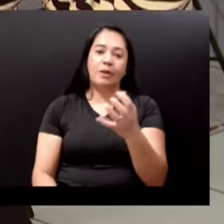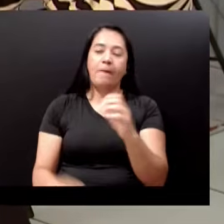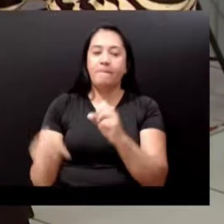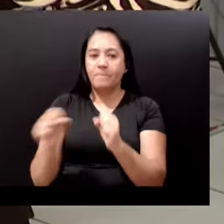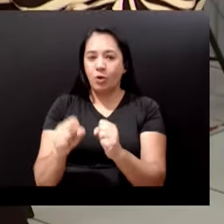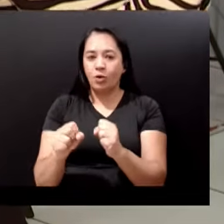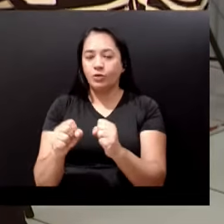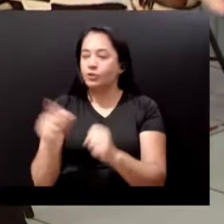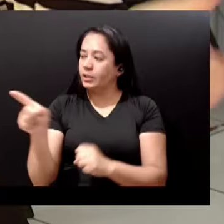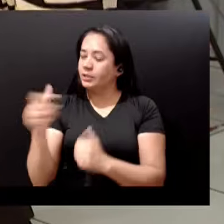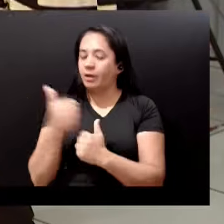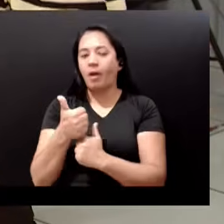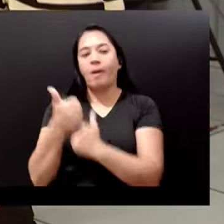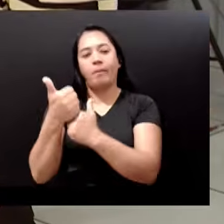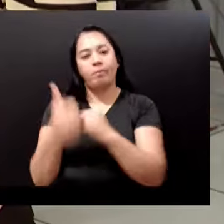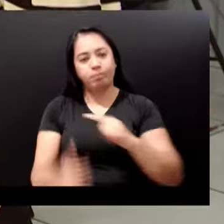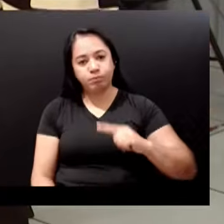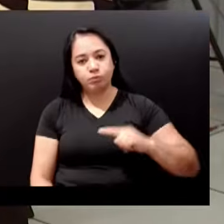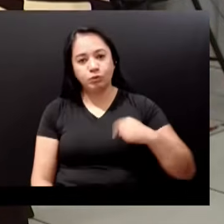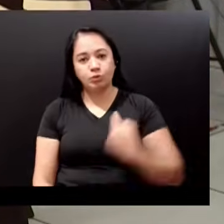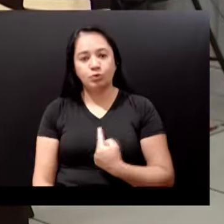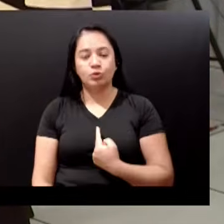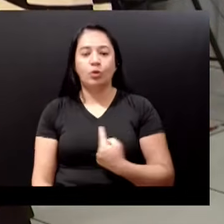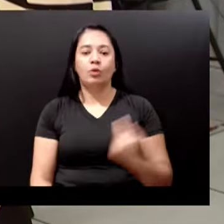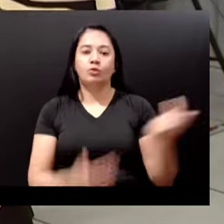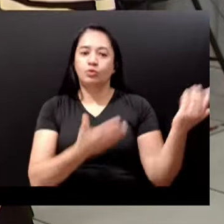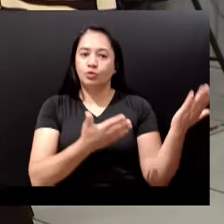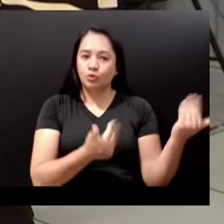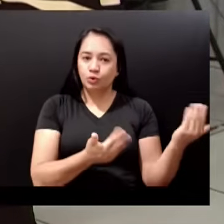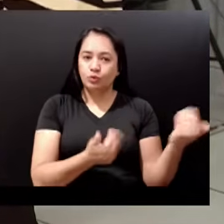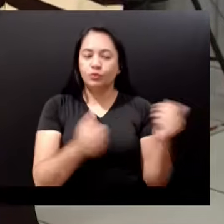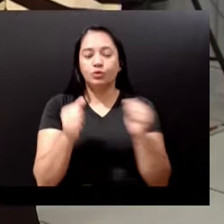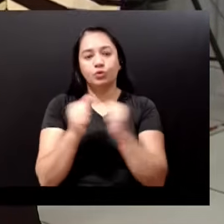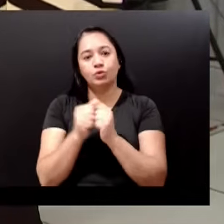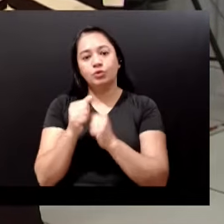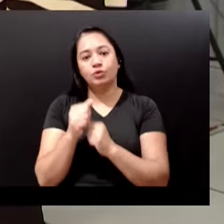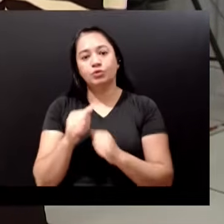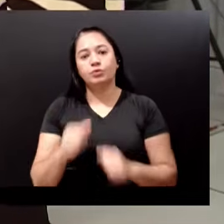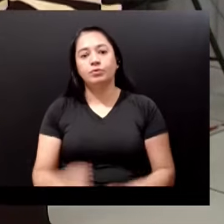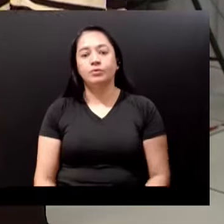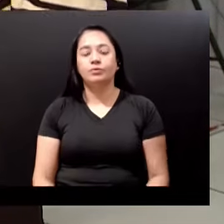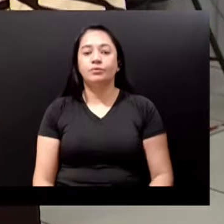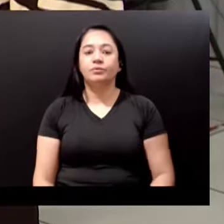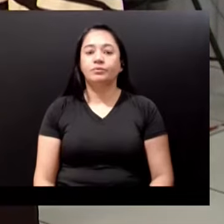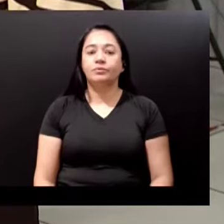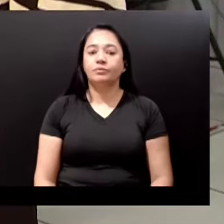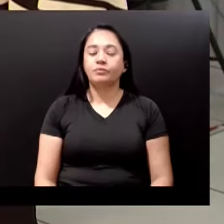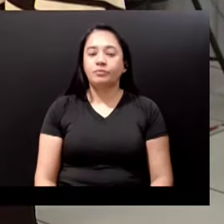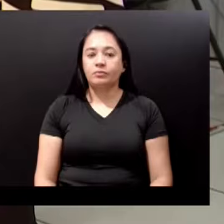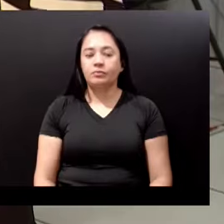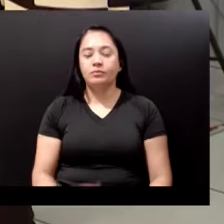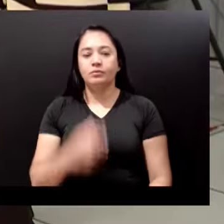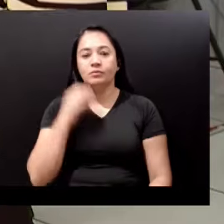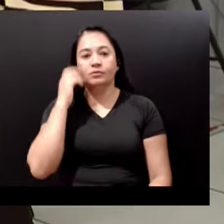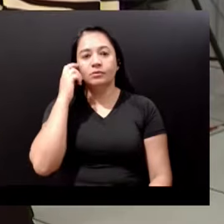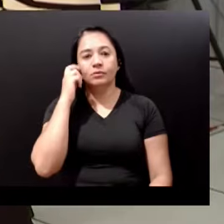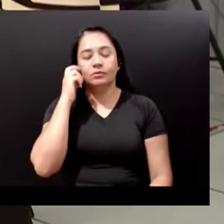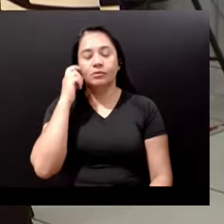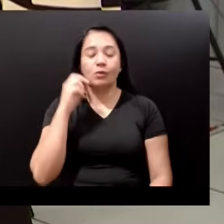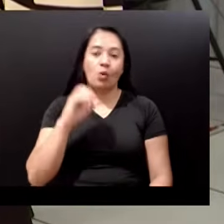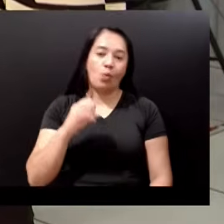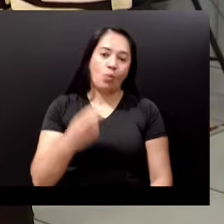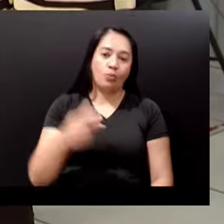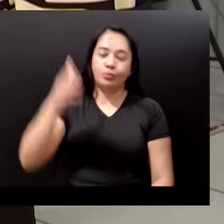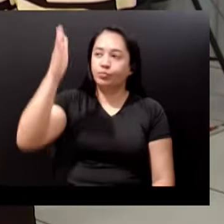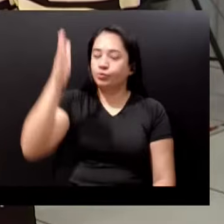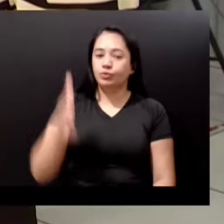da nossa equipe da Juventude Conectada, ajuda a fazer essa inscrição. Ou diretamente na recepção